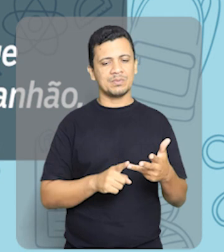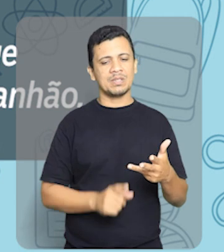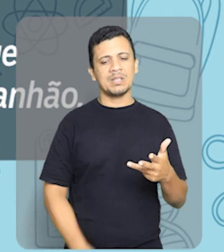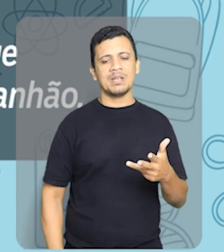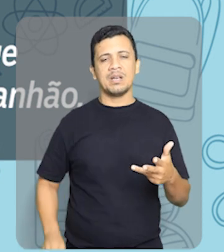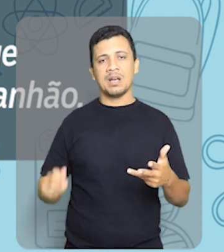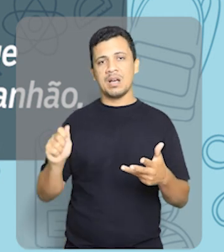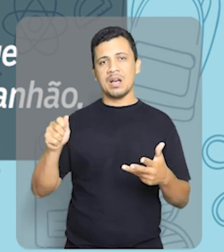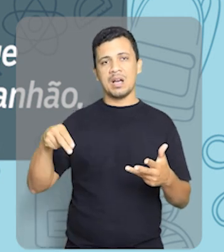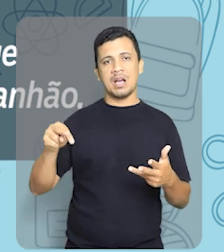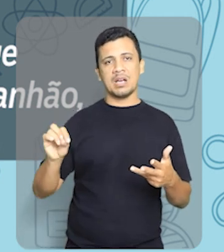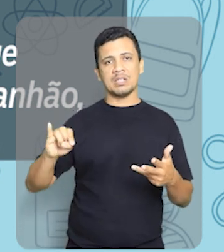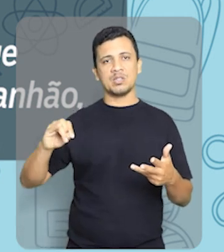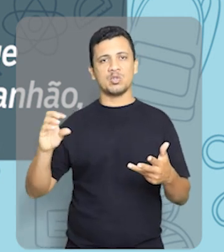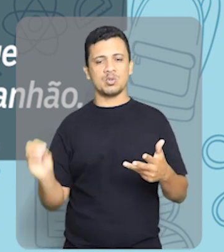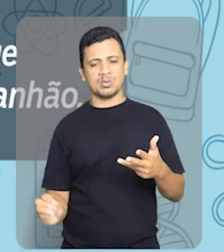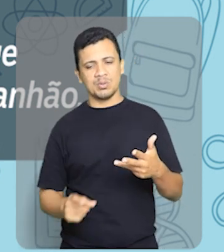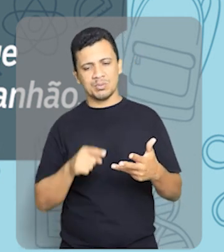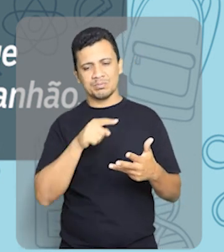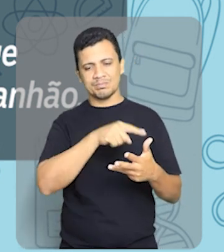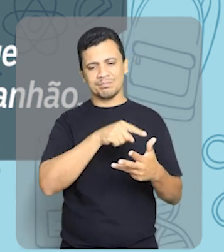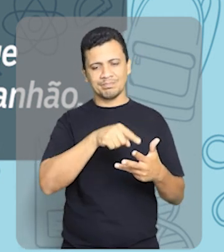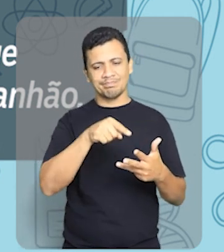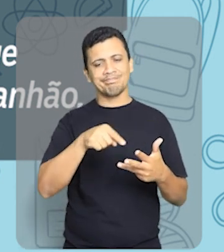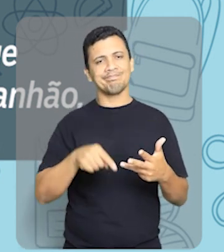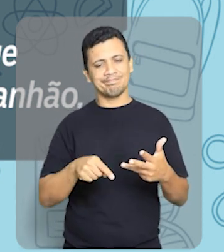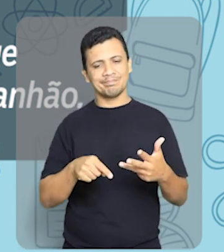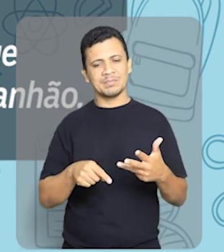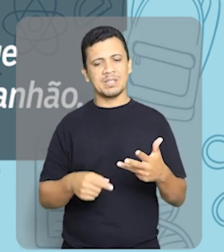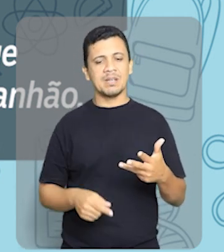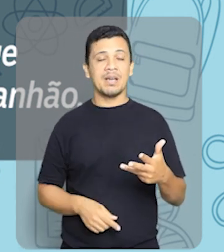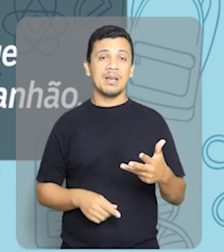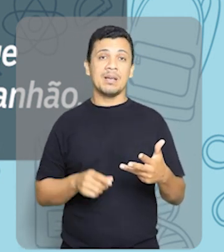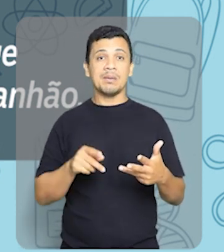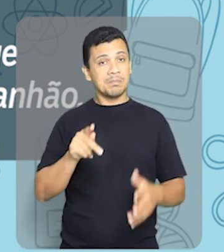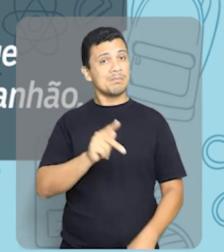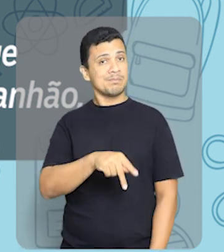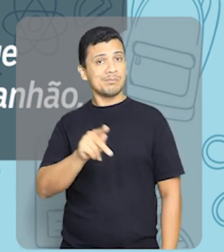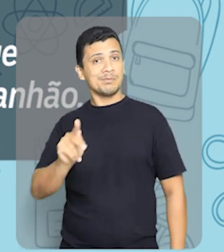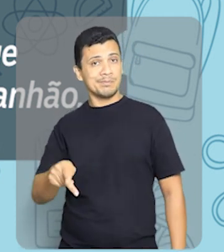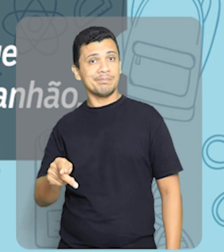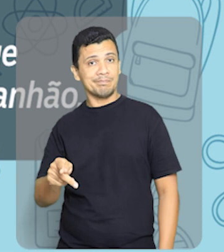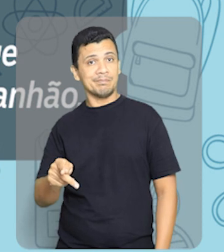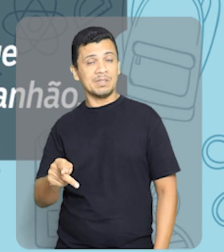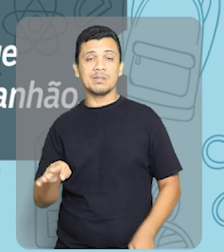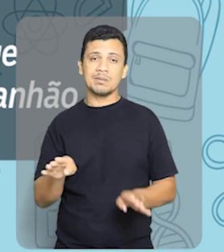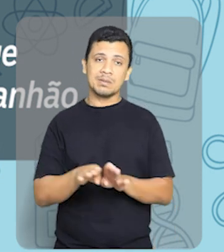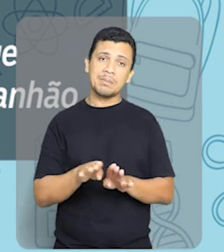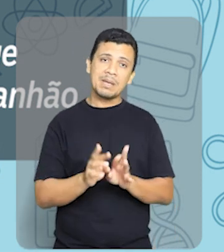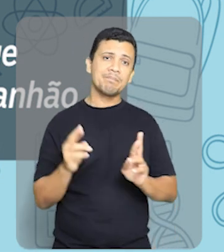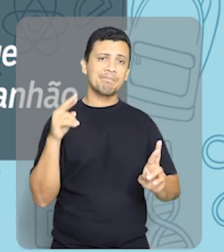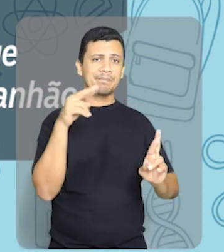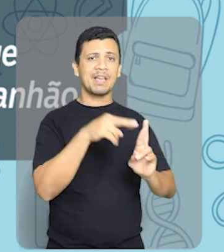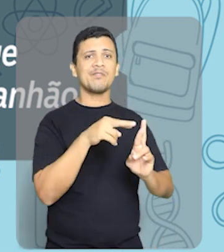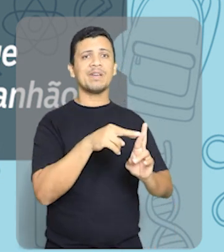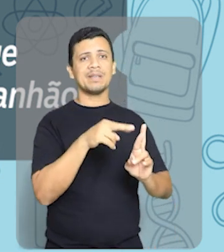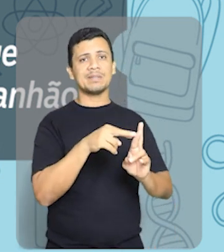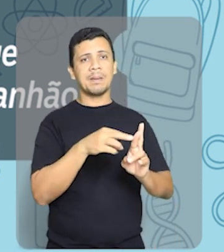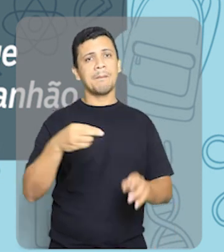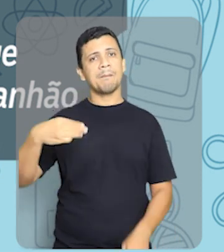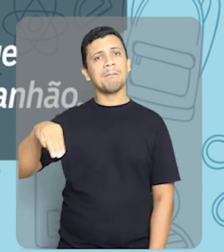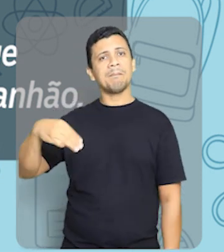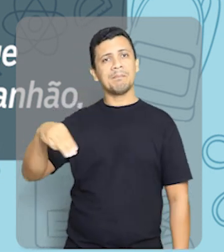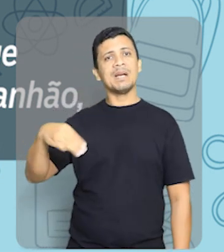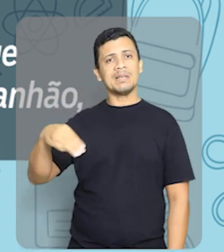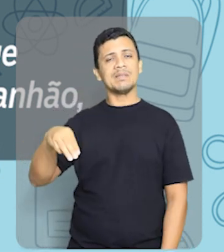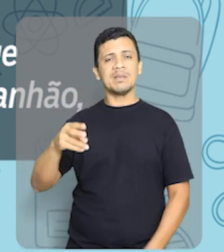Coutinho, professor Antônio de Assis Cruz Nunes, são professores e referências de maranhenses que estão